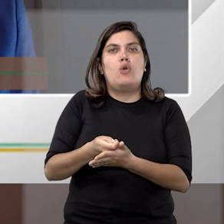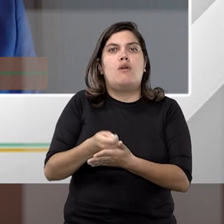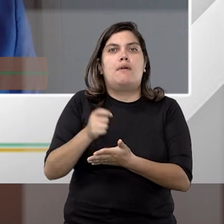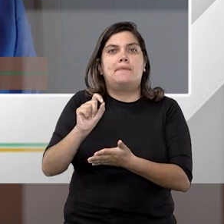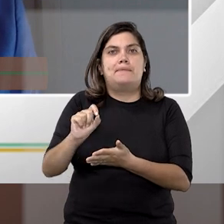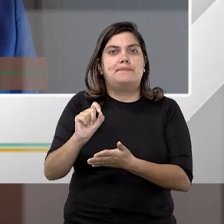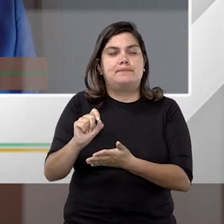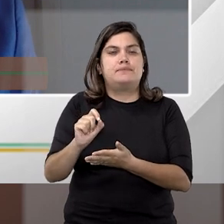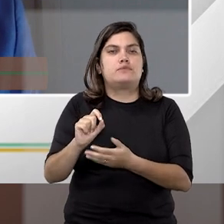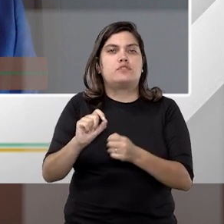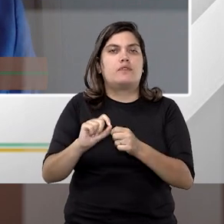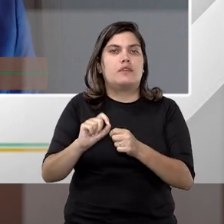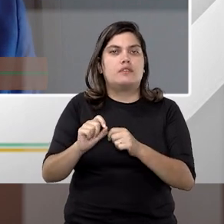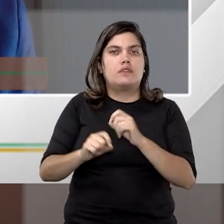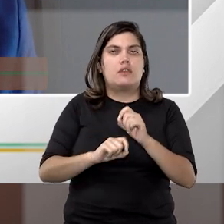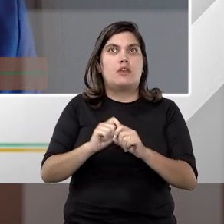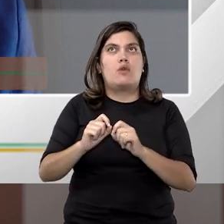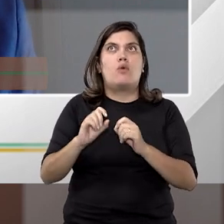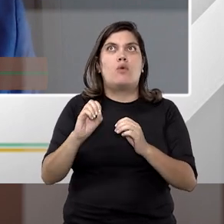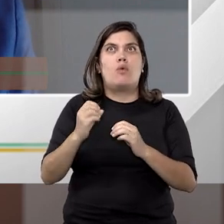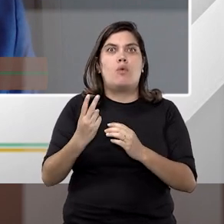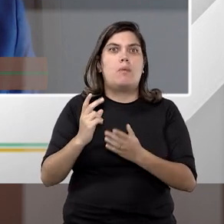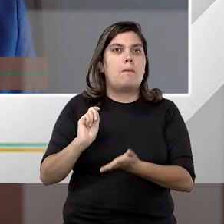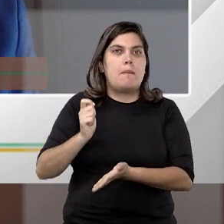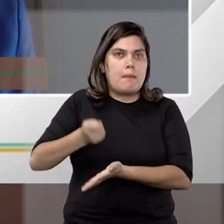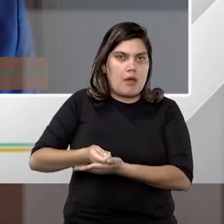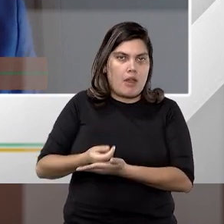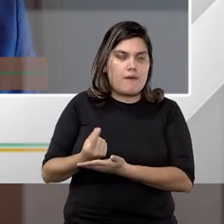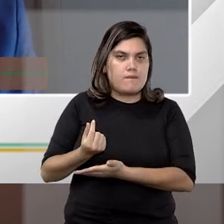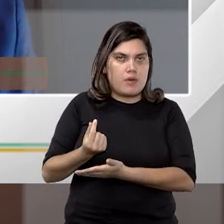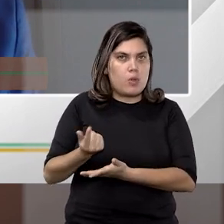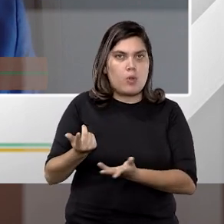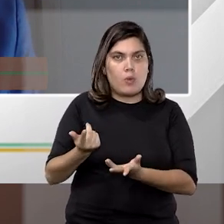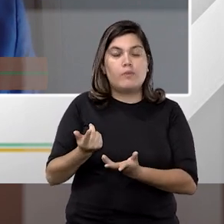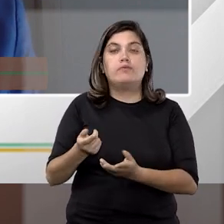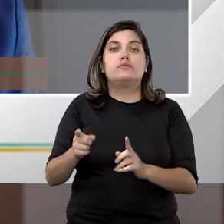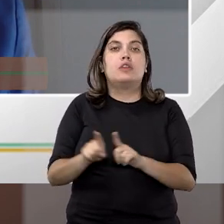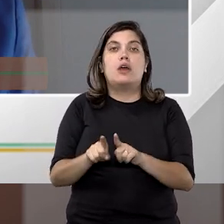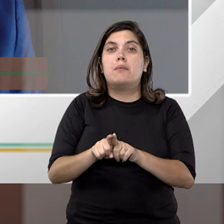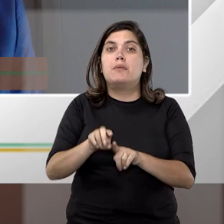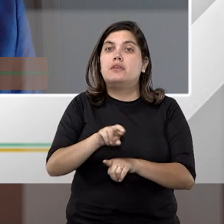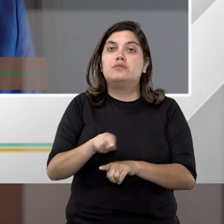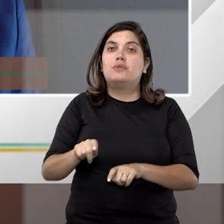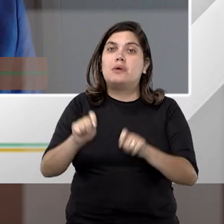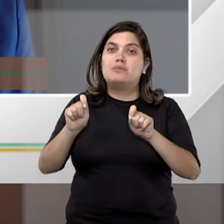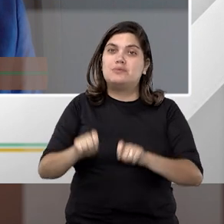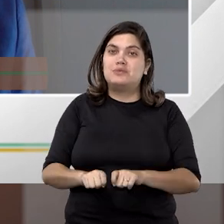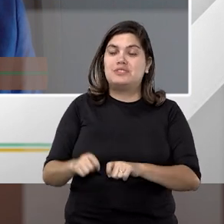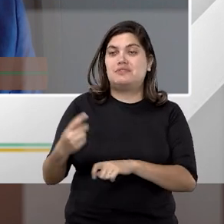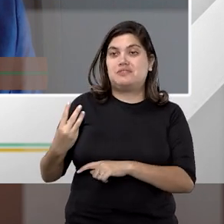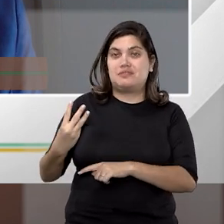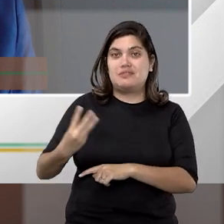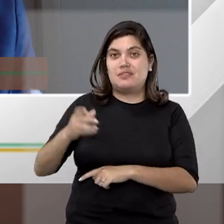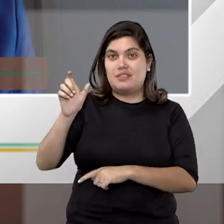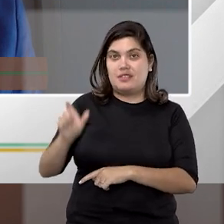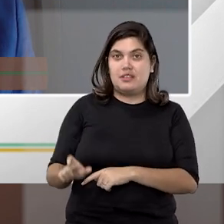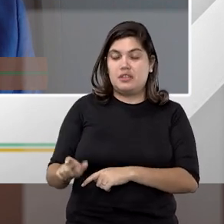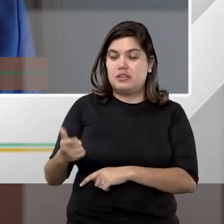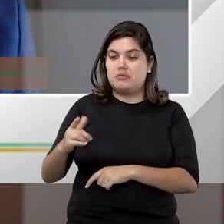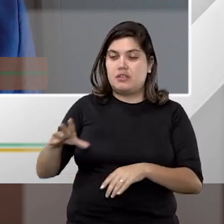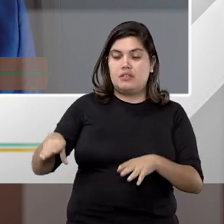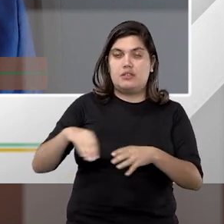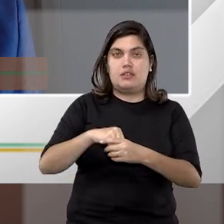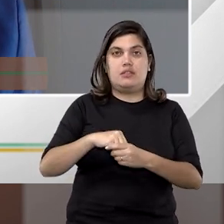obrigacional não é uma obrigação ali de fazer ou de de pagar um valor não é possível que um